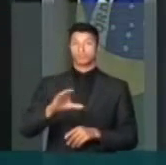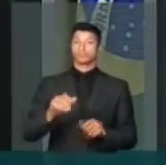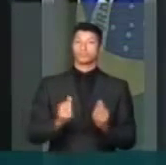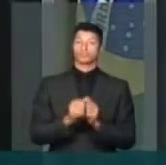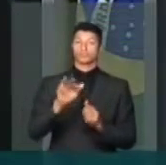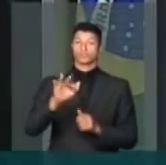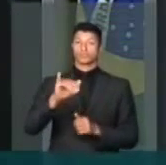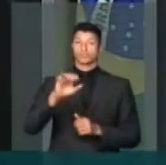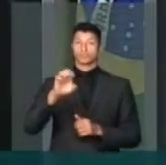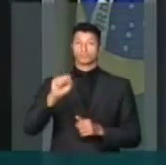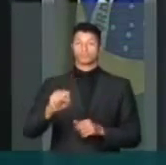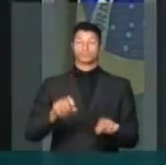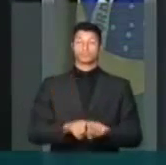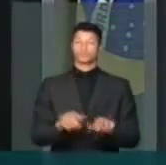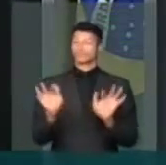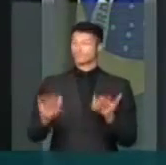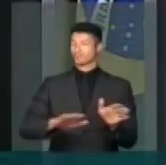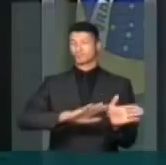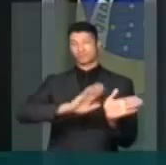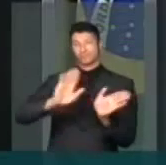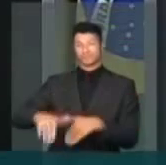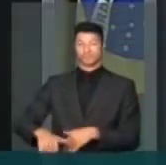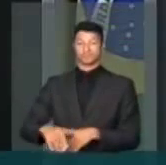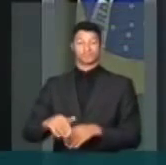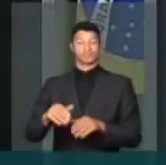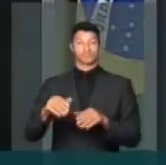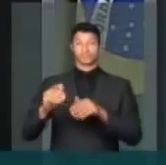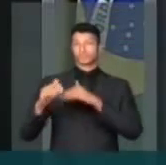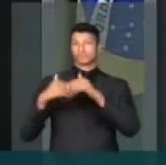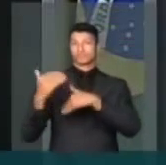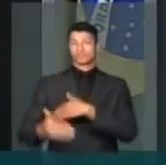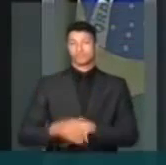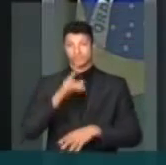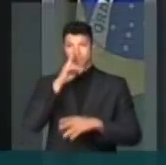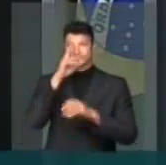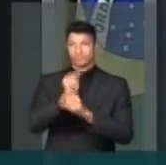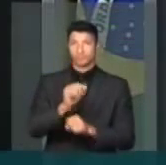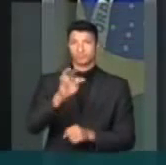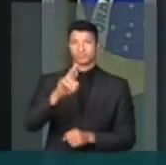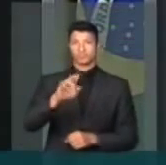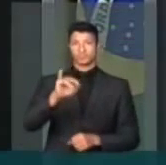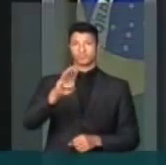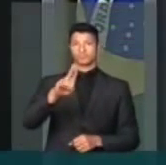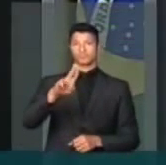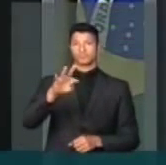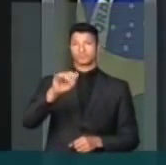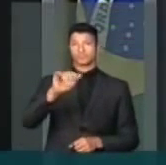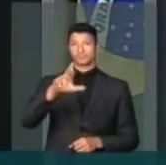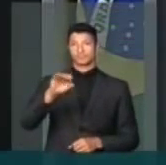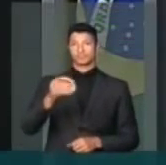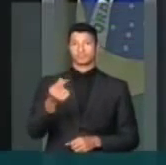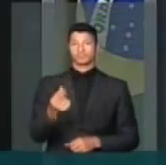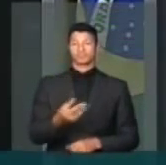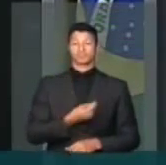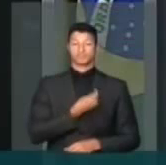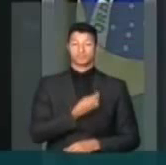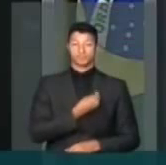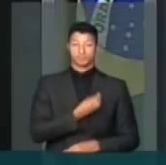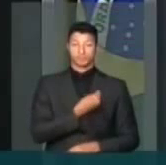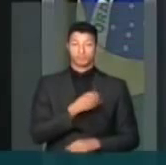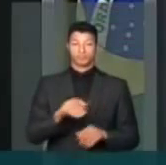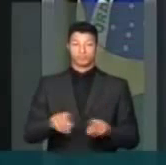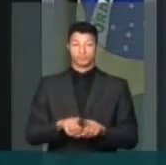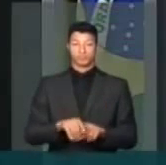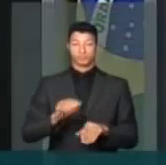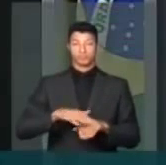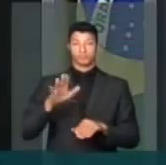para o FIES, enfim, além da forte carga tributária, além do custo de vida,